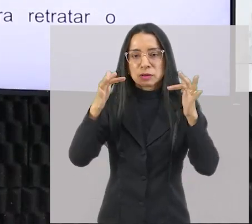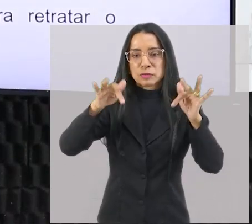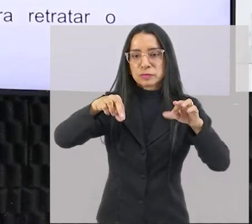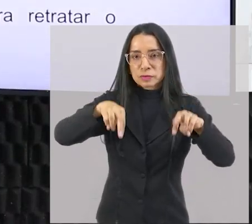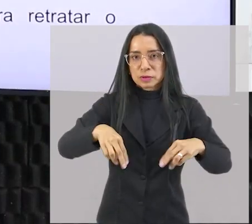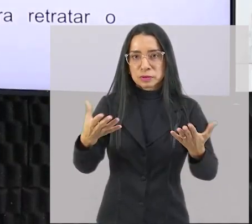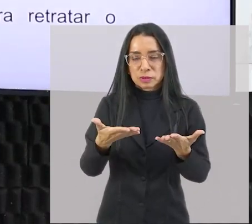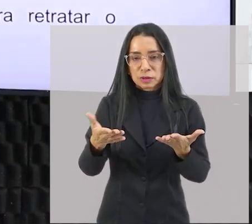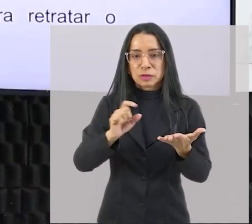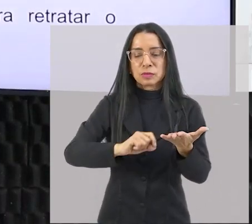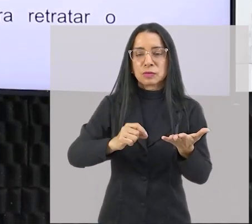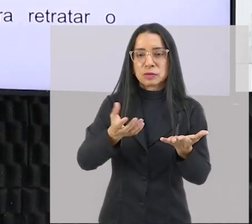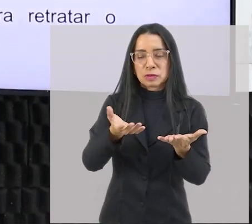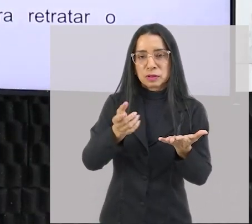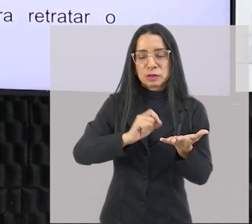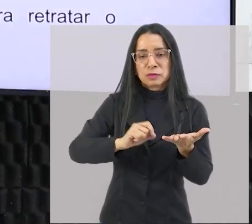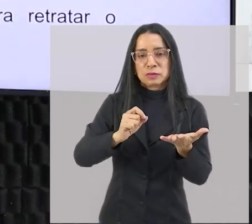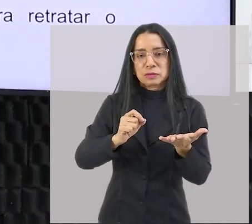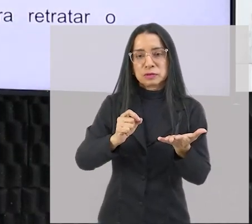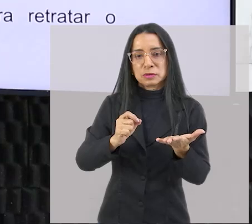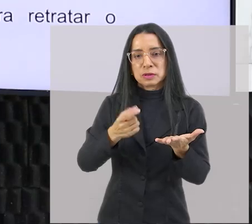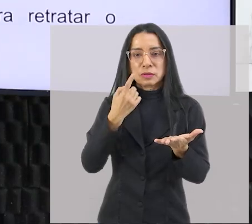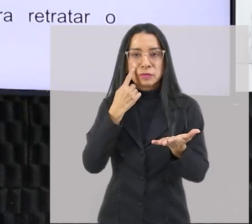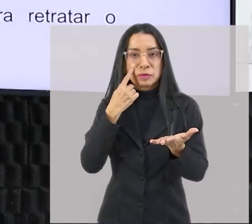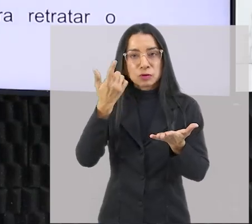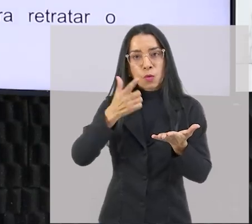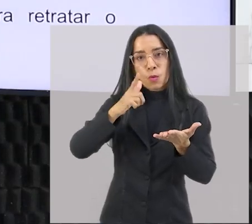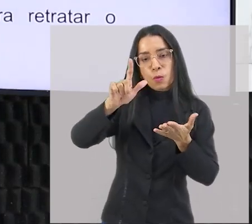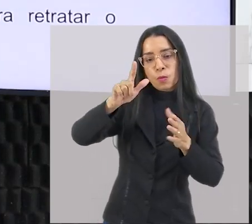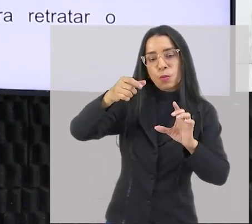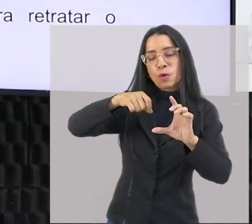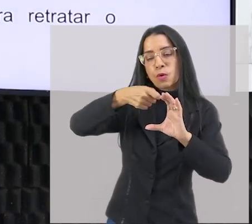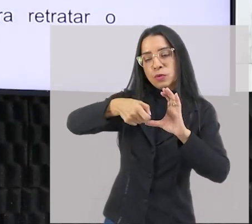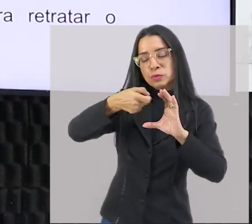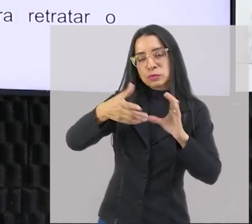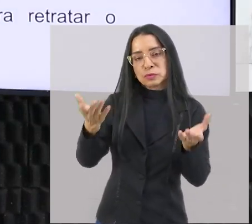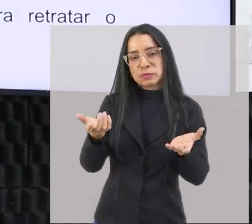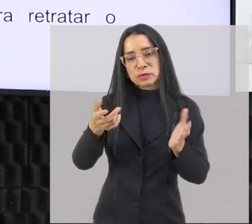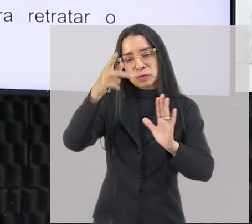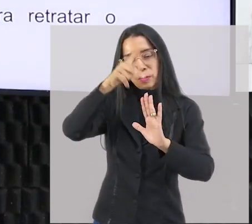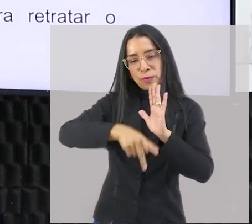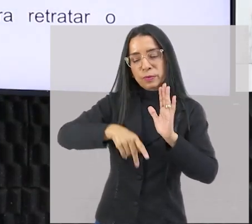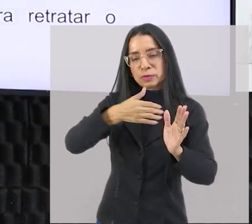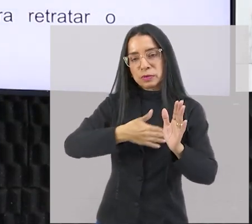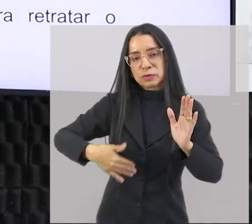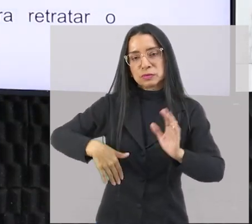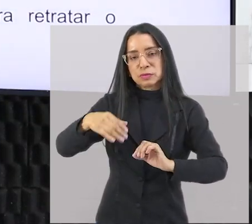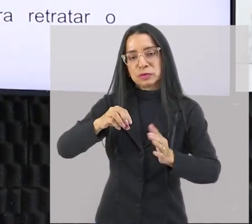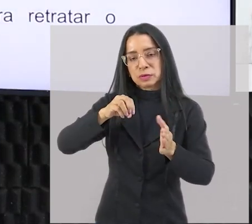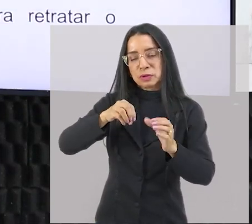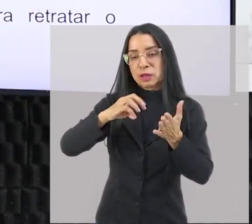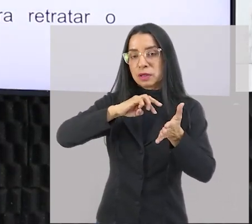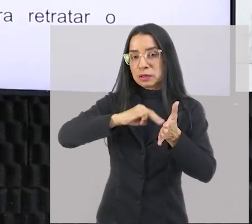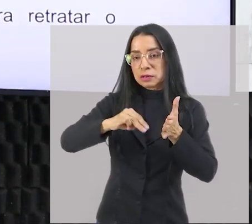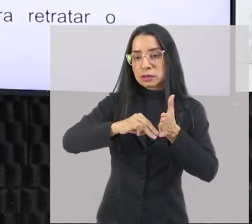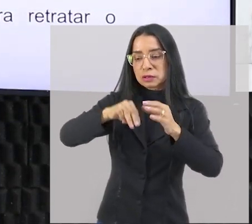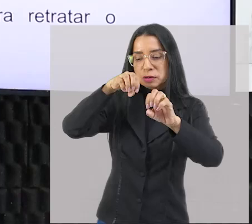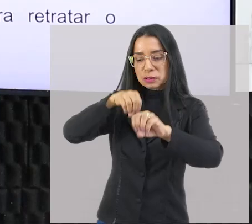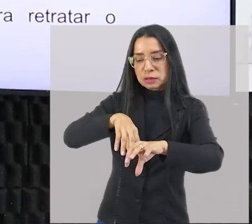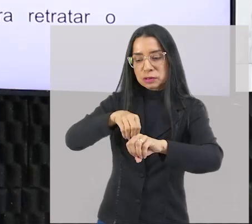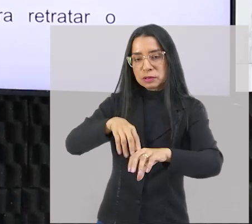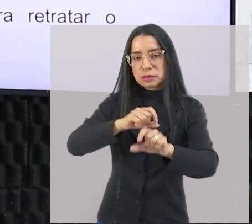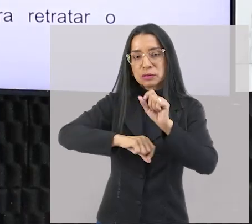questão aqui e eu quero que vocês deem uma olhada nos outros vídeos, né? A gente está com esse projeto do governo, da Secretaria de Estado de